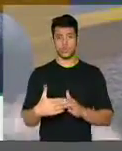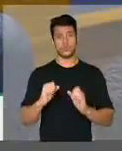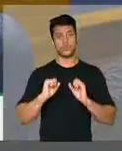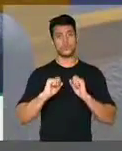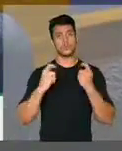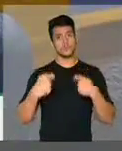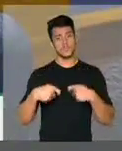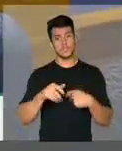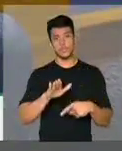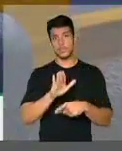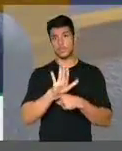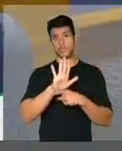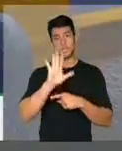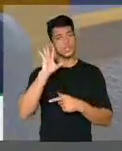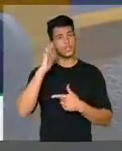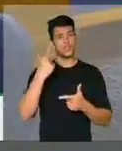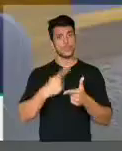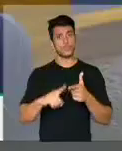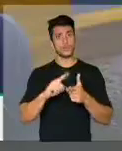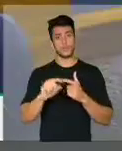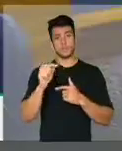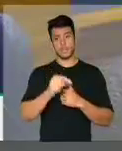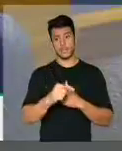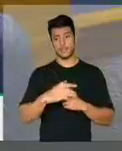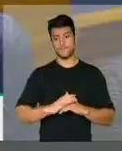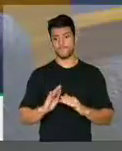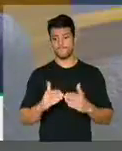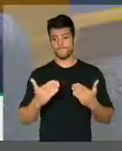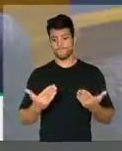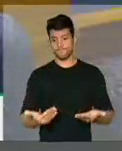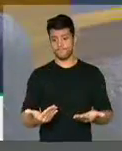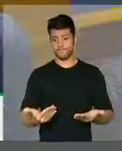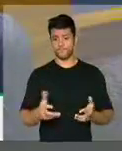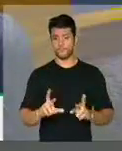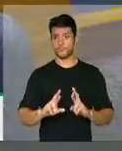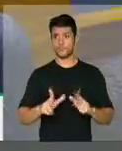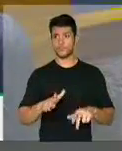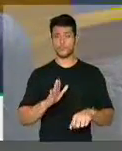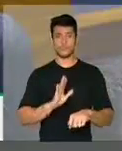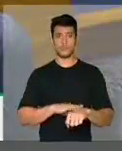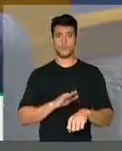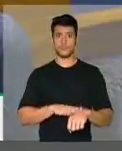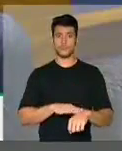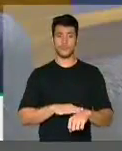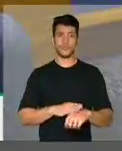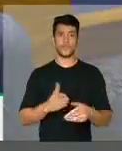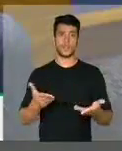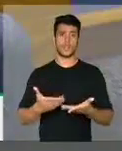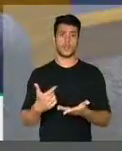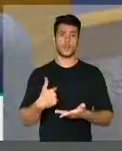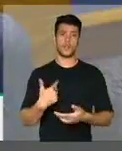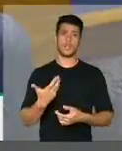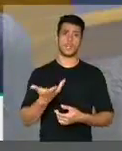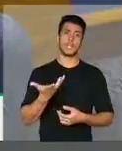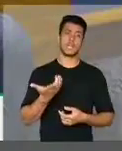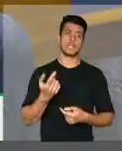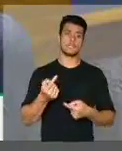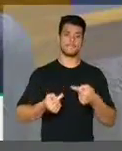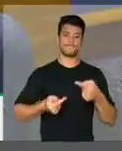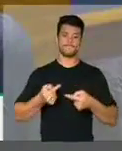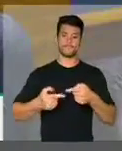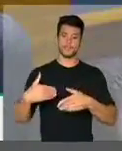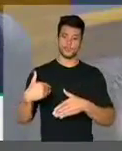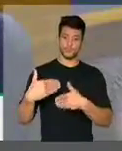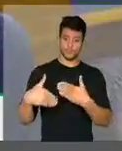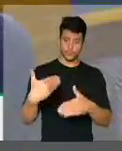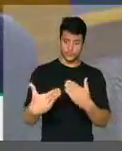superar aquela tragédia. Portanto, acho que não é momento de querer debater o